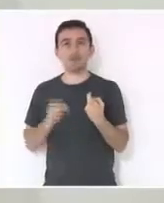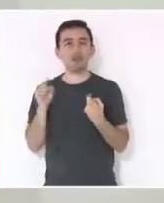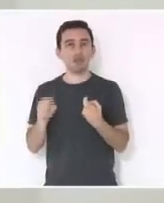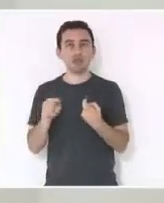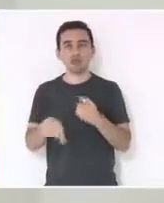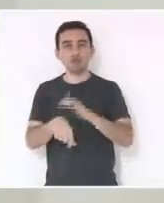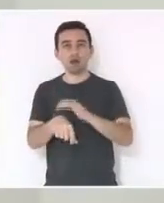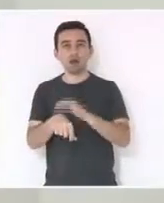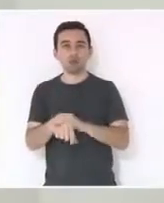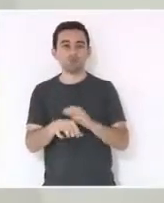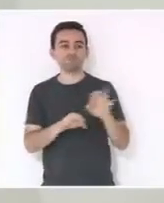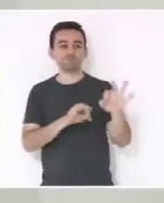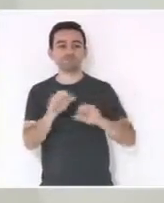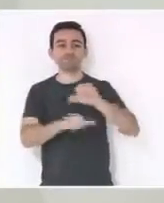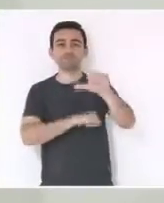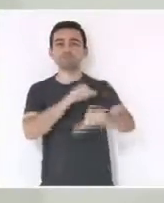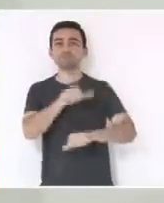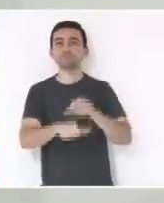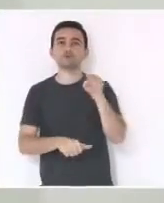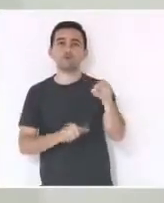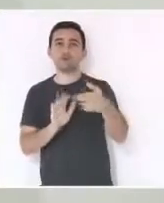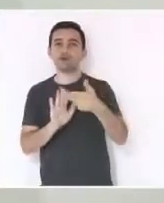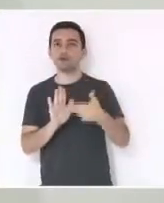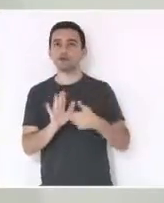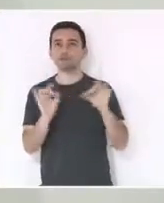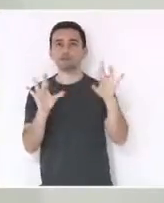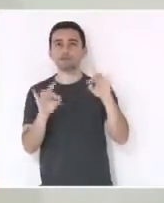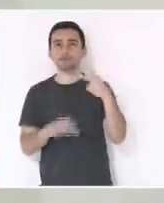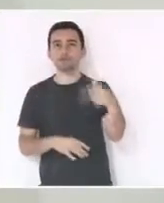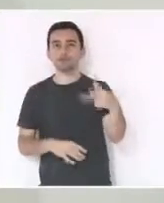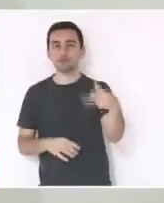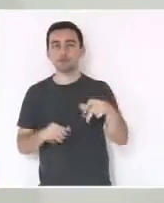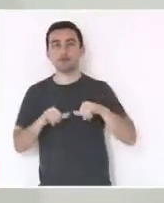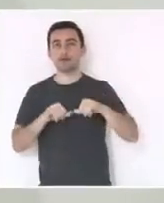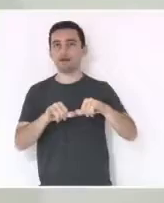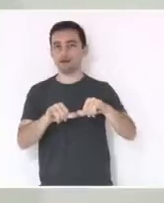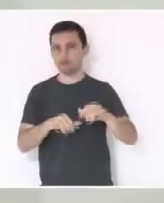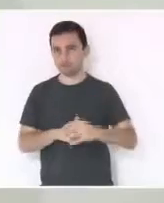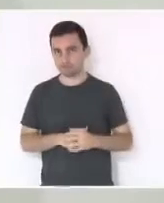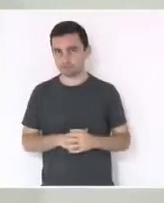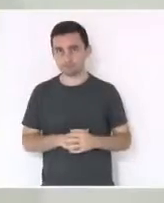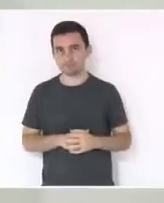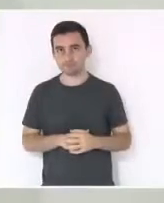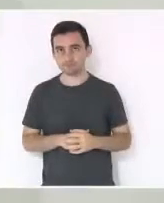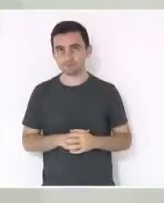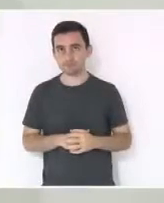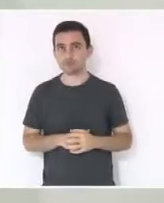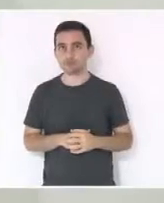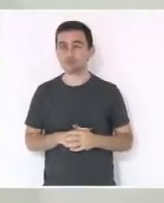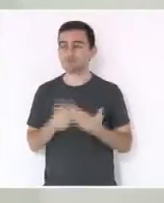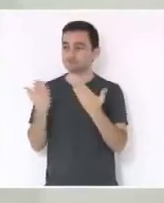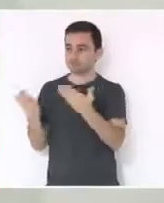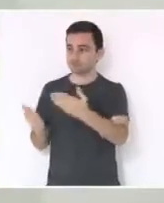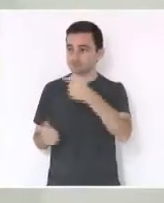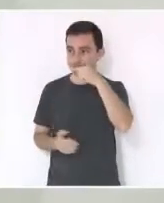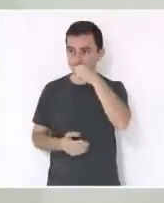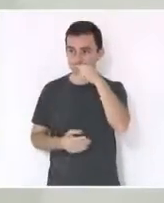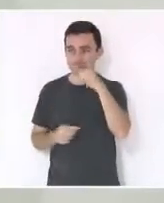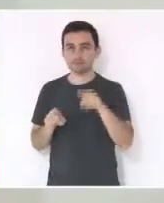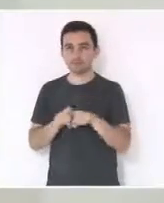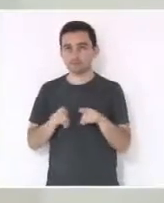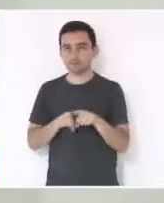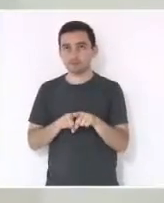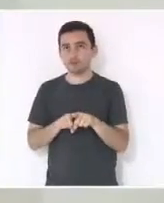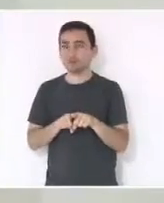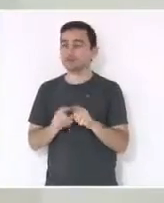supermercadista de santa catarina segundo o deputado para o outro senhor que agora é com muita honra cidadão joinvilense